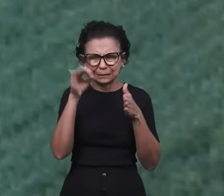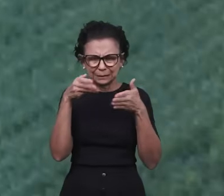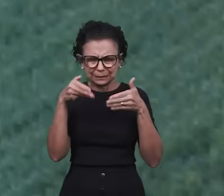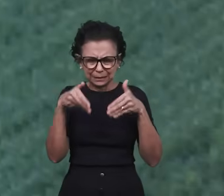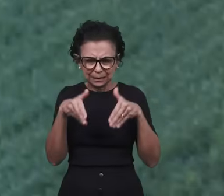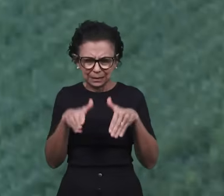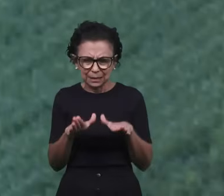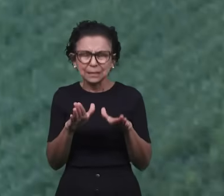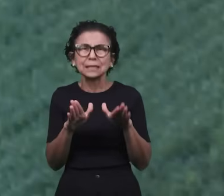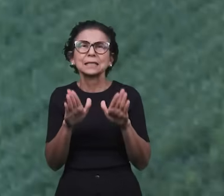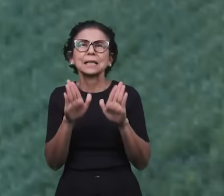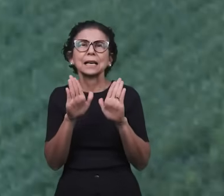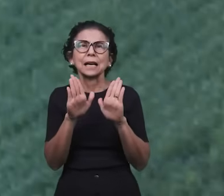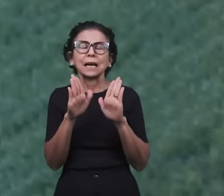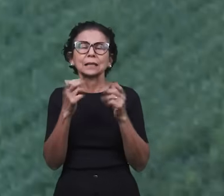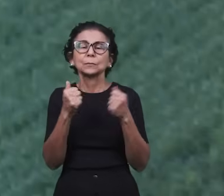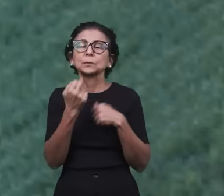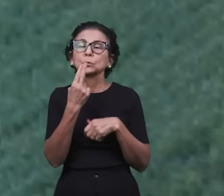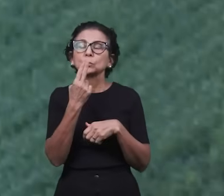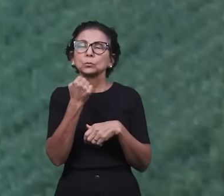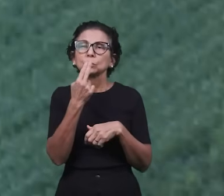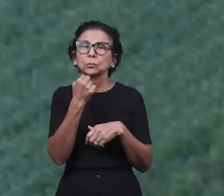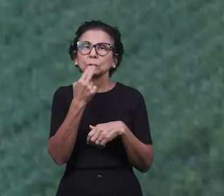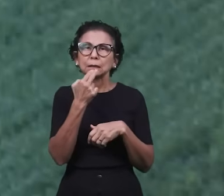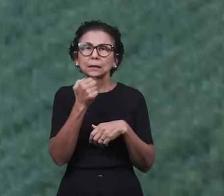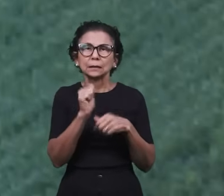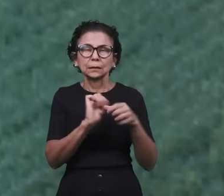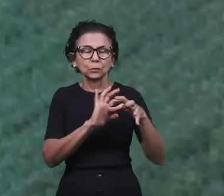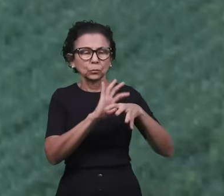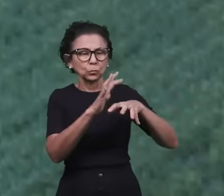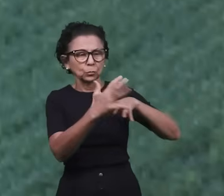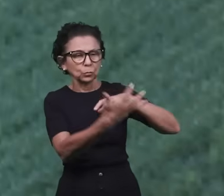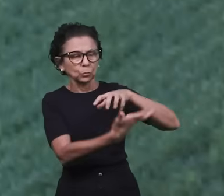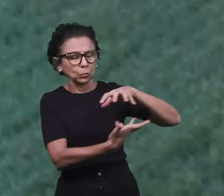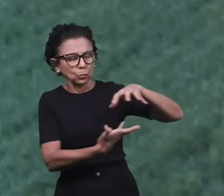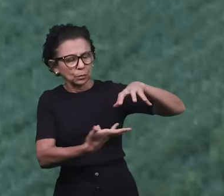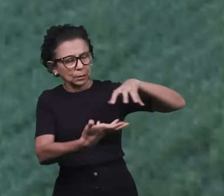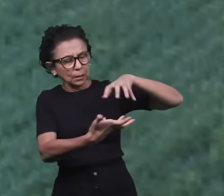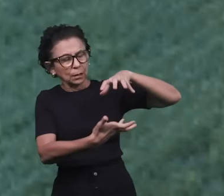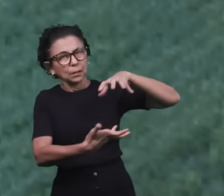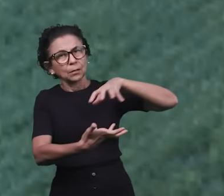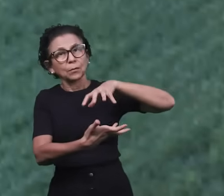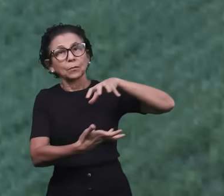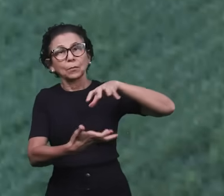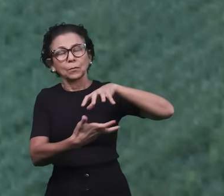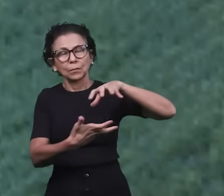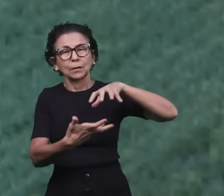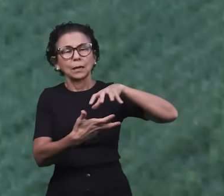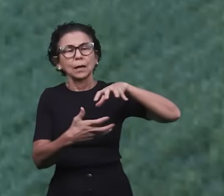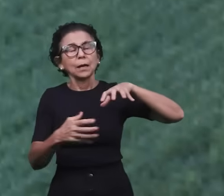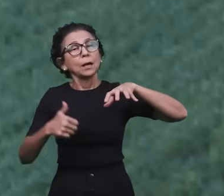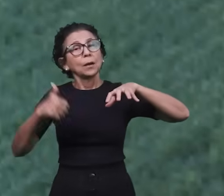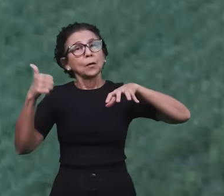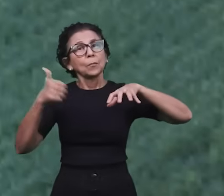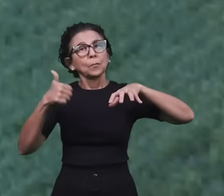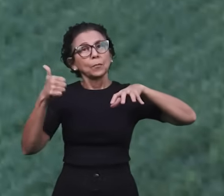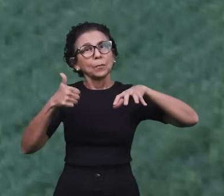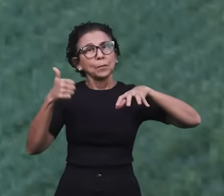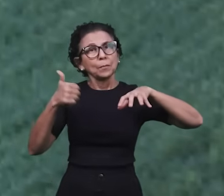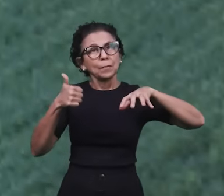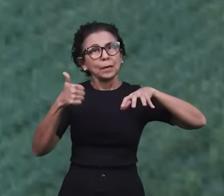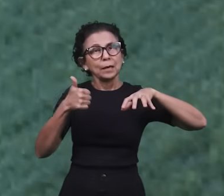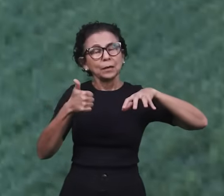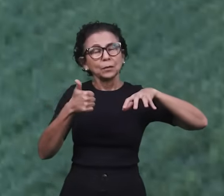coloca uma cera para poder adiantar o trabalho. Ela só puxa aquele pedacinho ali para poder fazer o coisa.